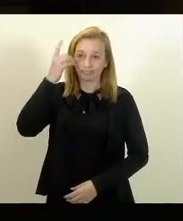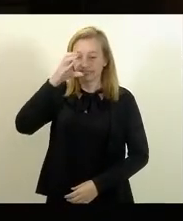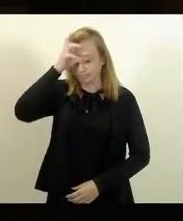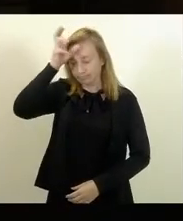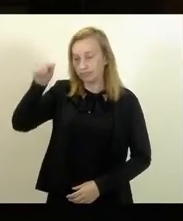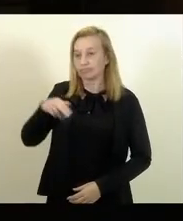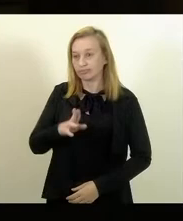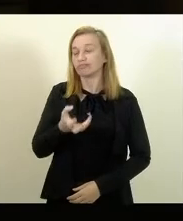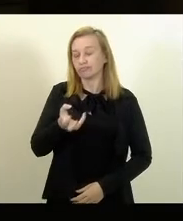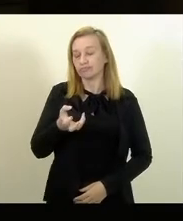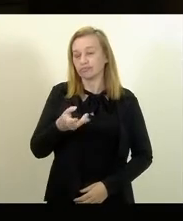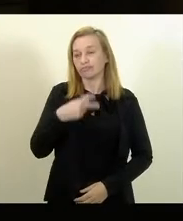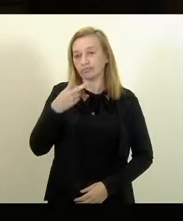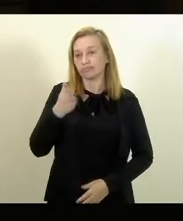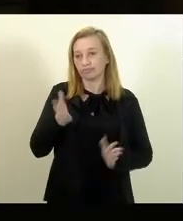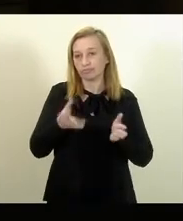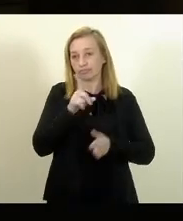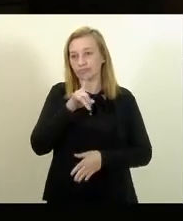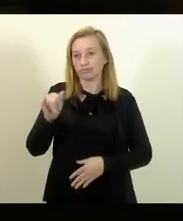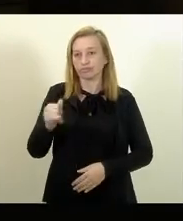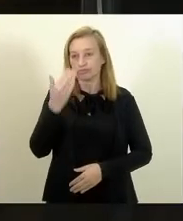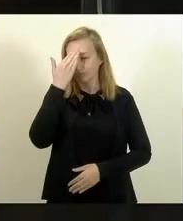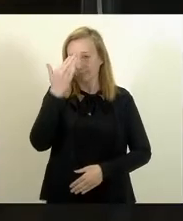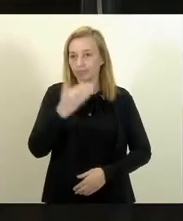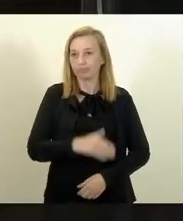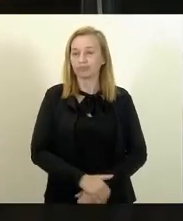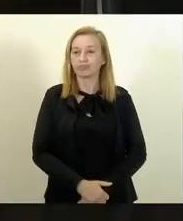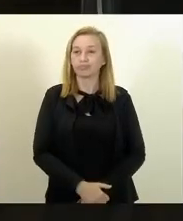de fazer no dia de hoje. Muito obrigado.